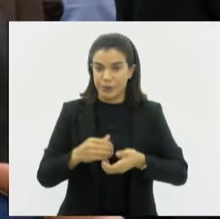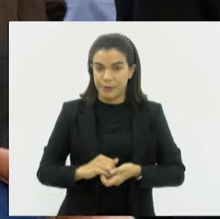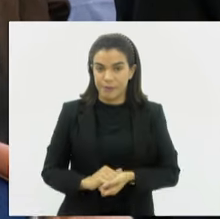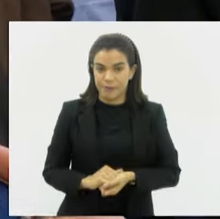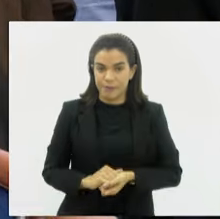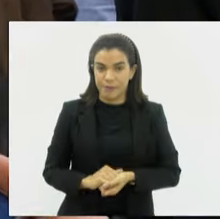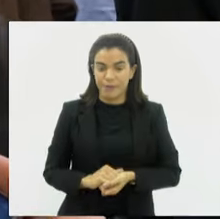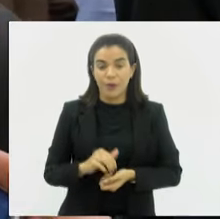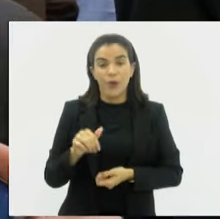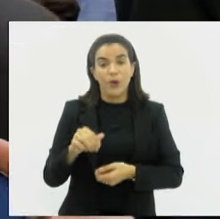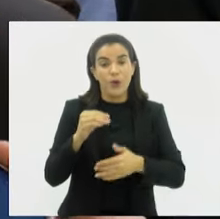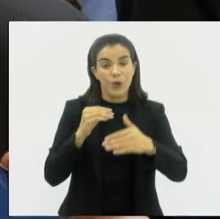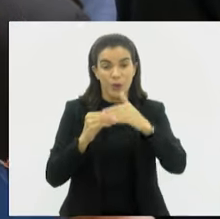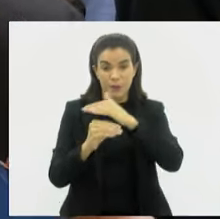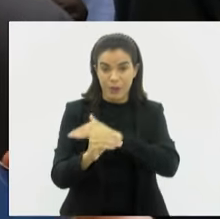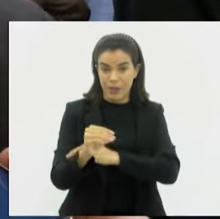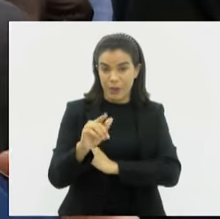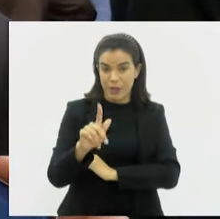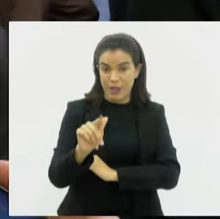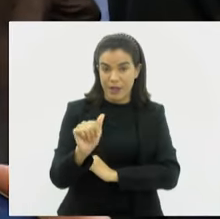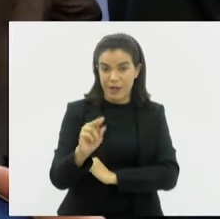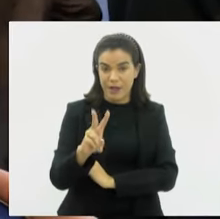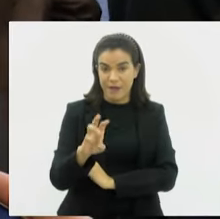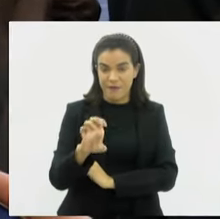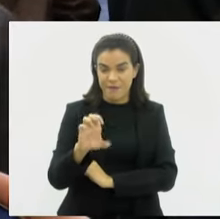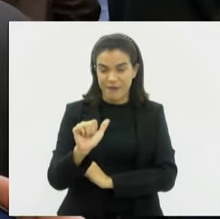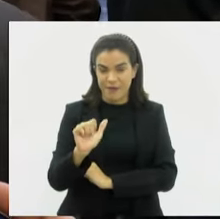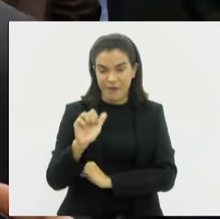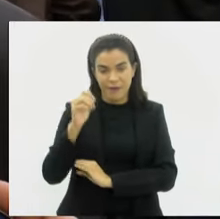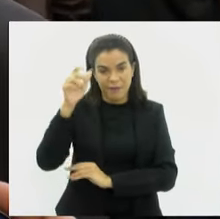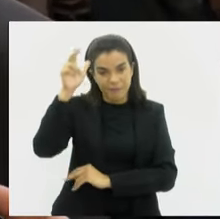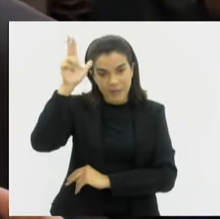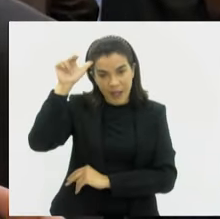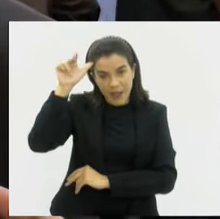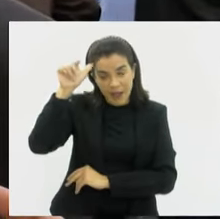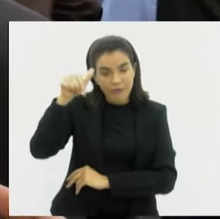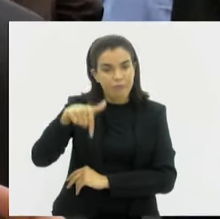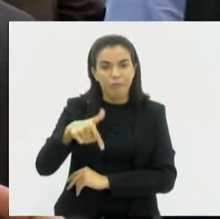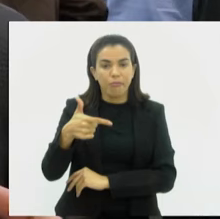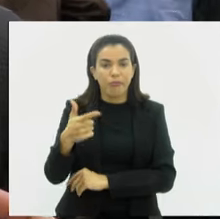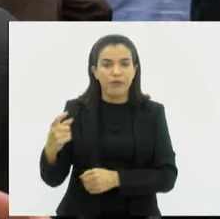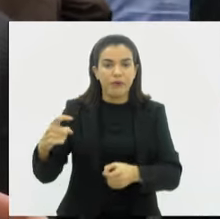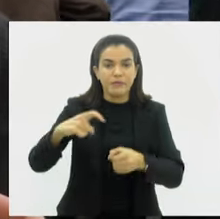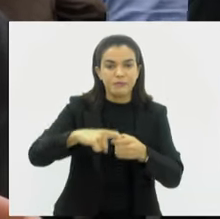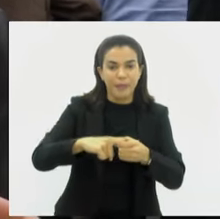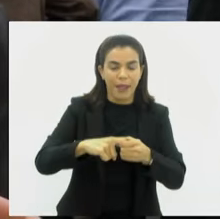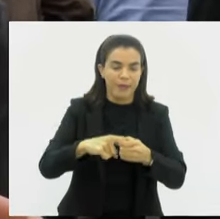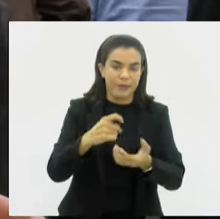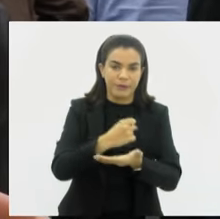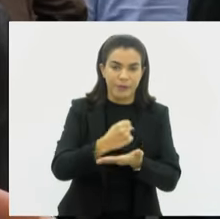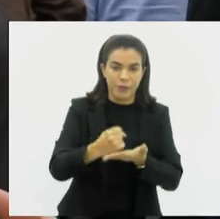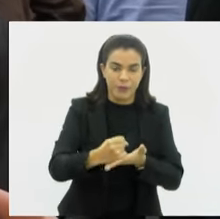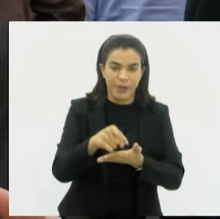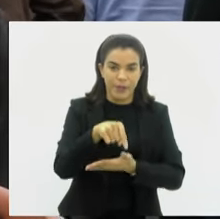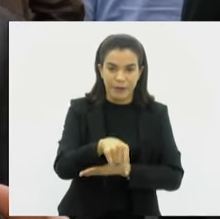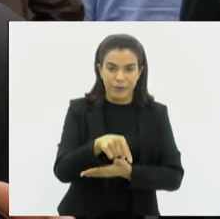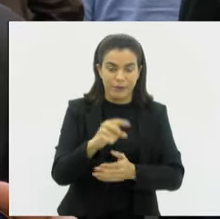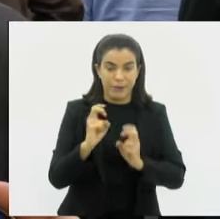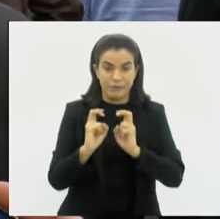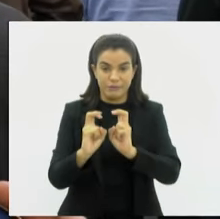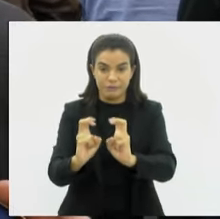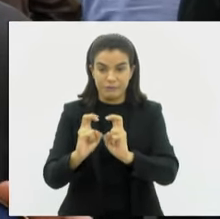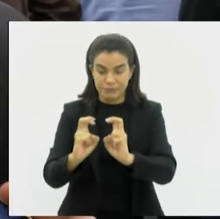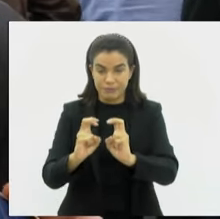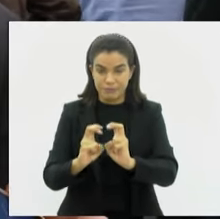O metrô da Gávea não faz parte da concessão da Supervia. O que a gente não